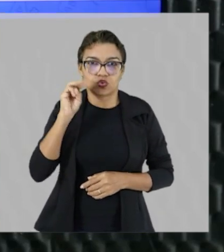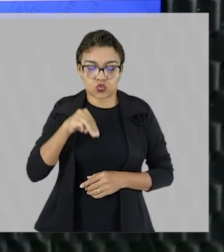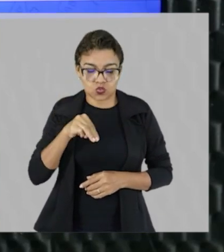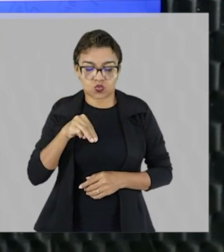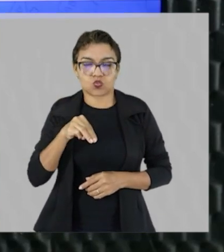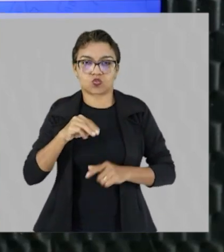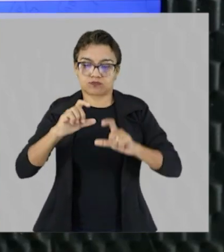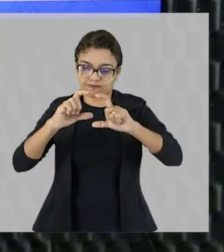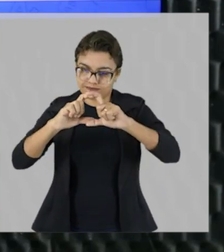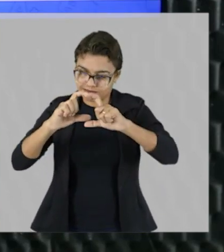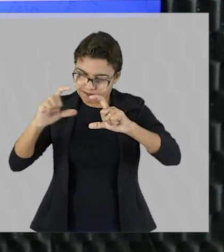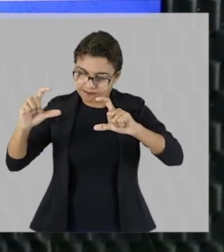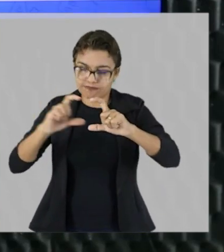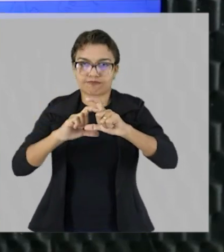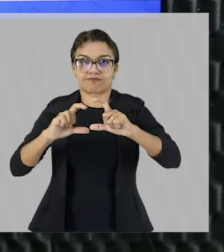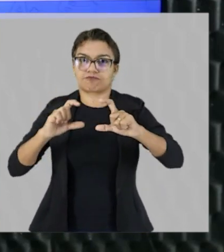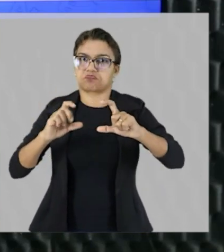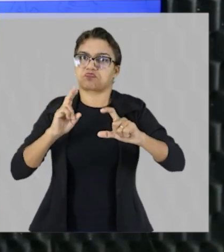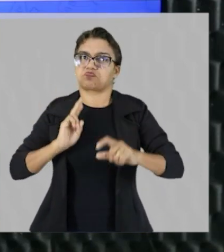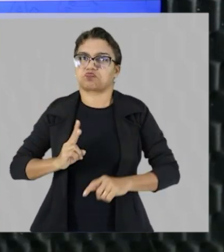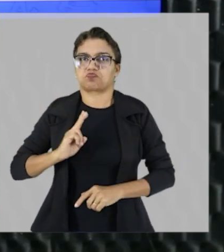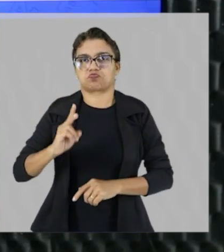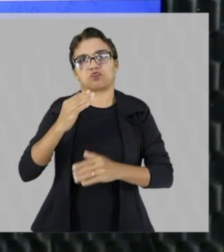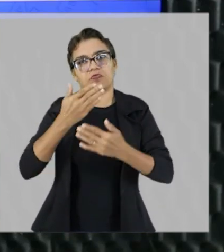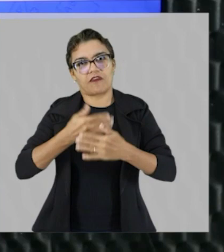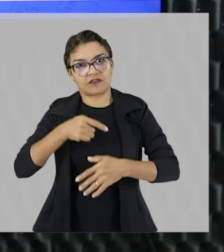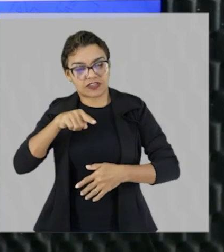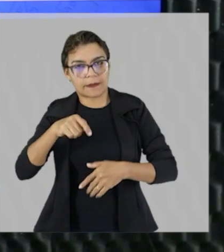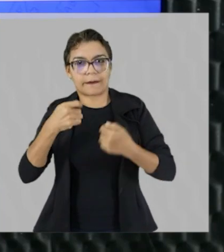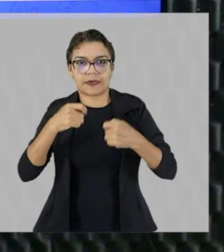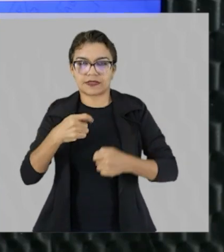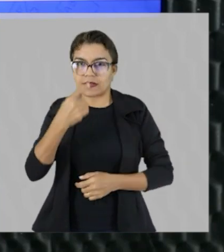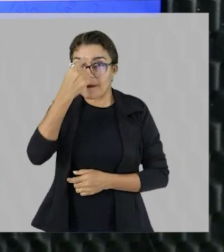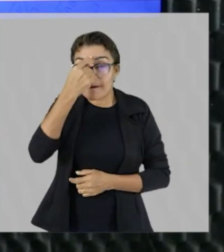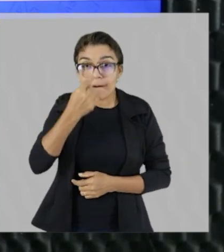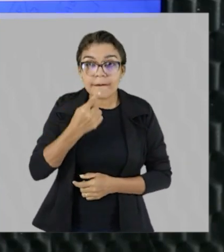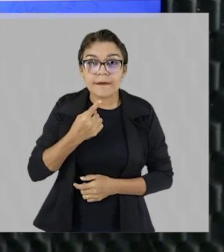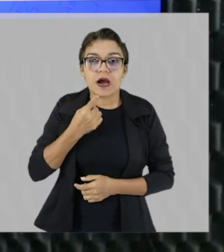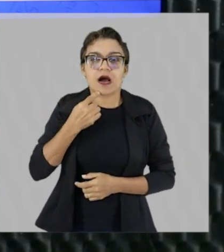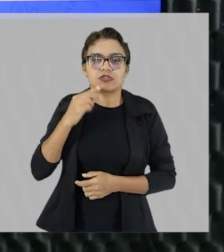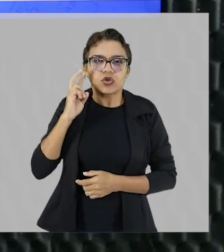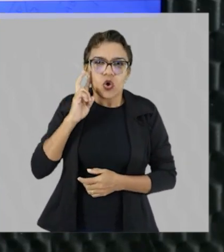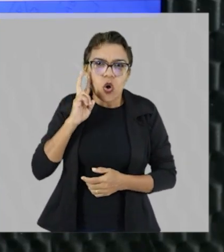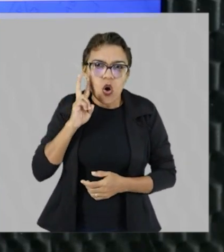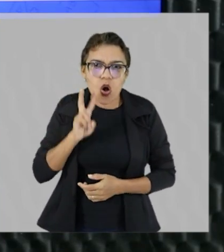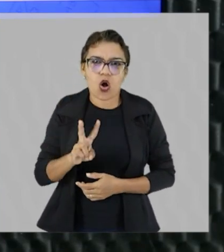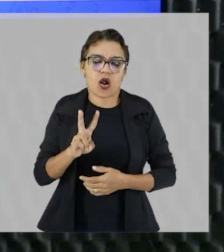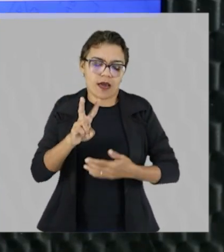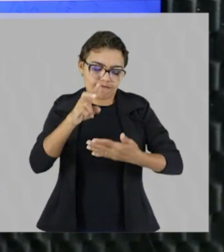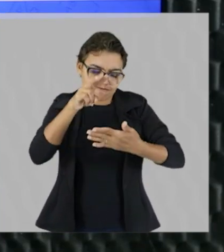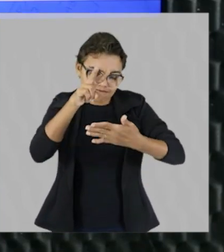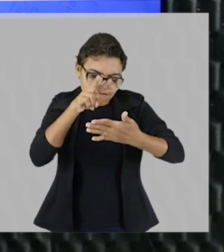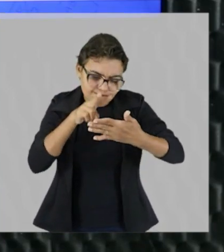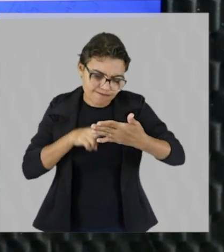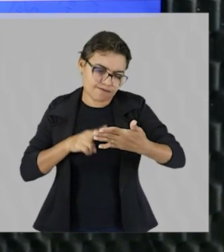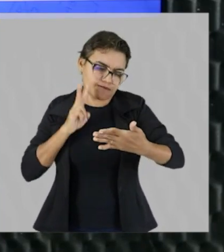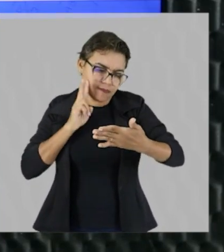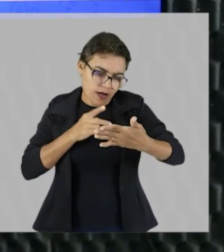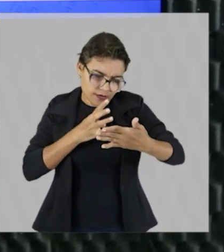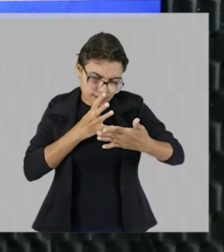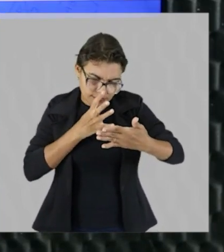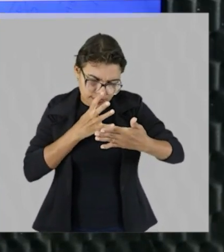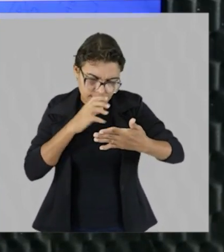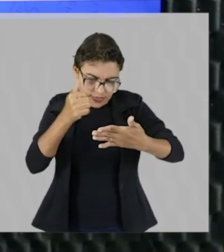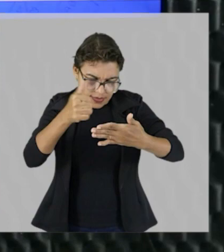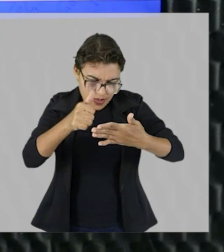provas, tá? Então, você precisa analisar a imagem. Olha lá, lembra das aulas de arte do professor